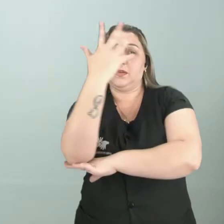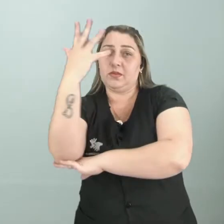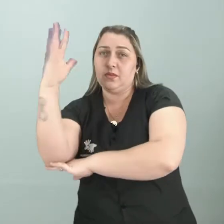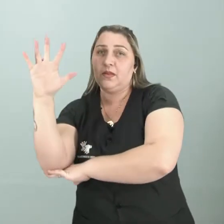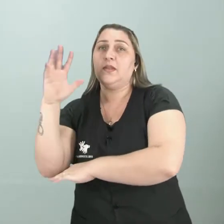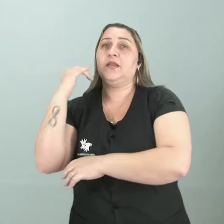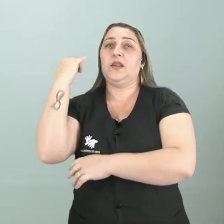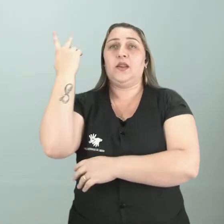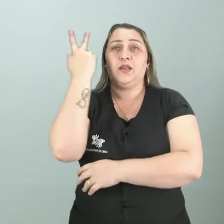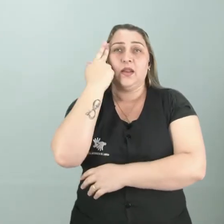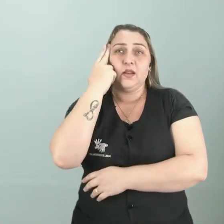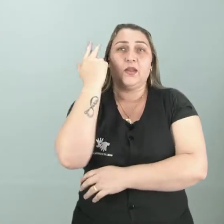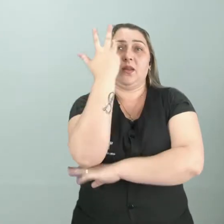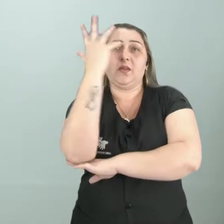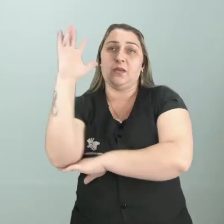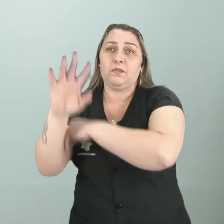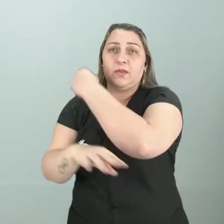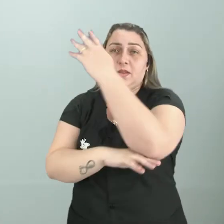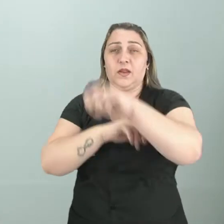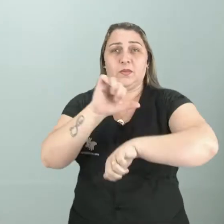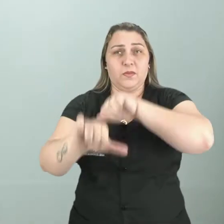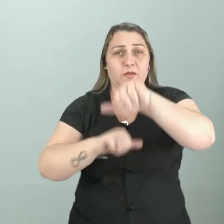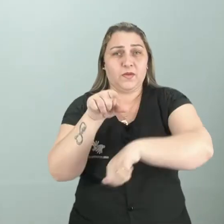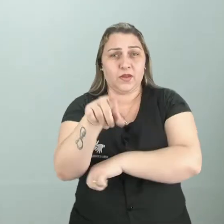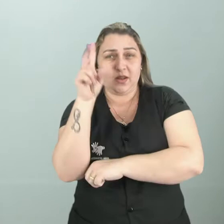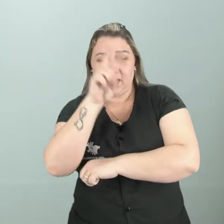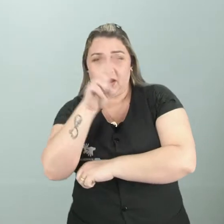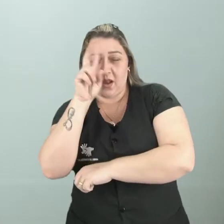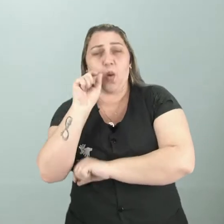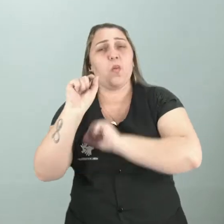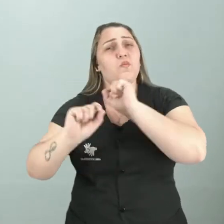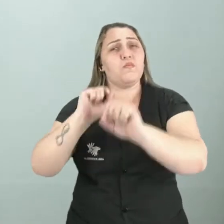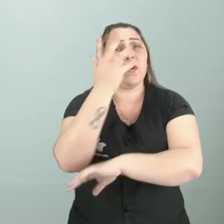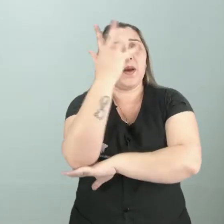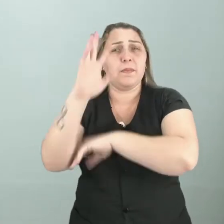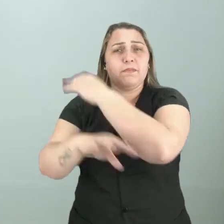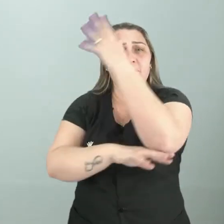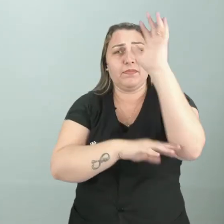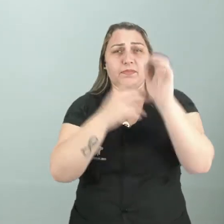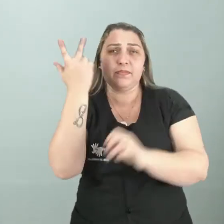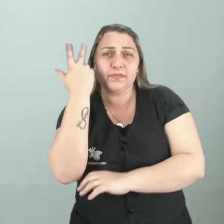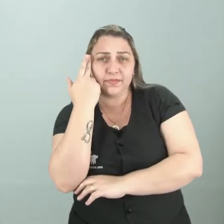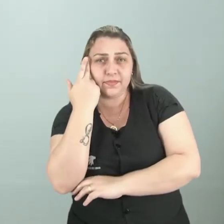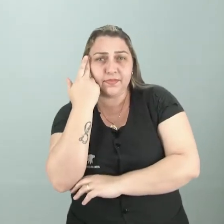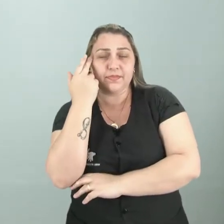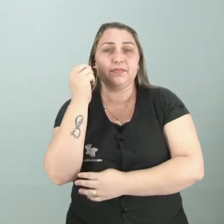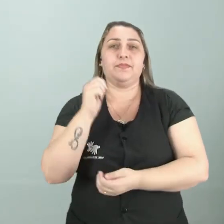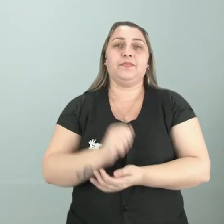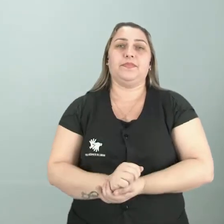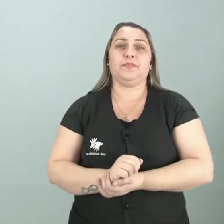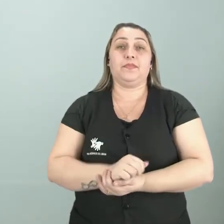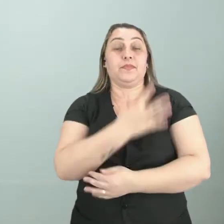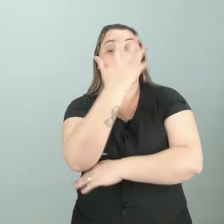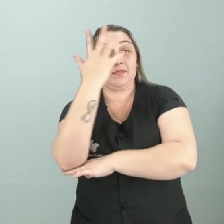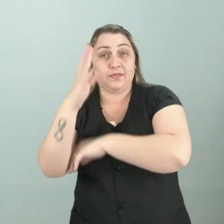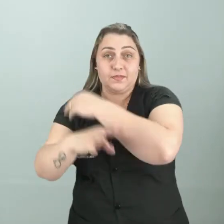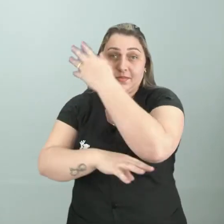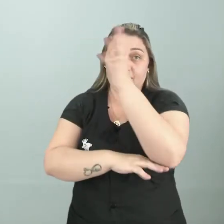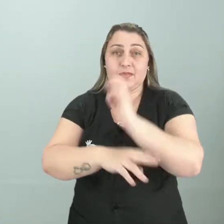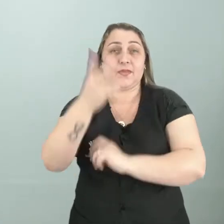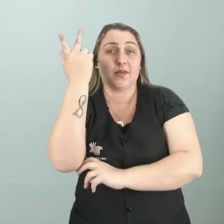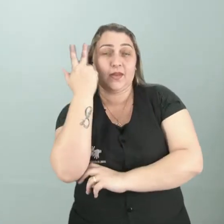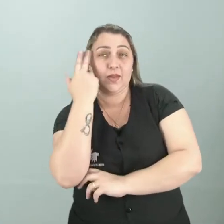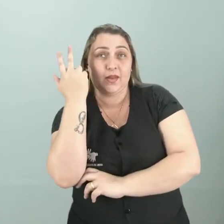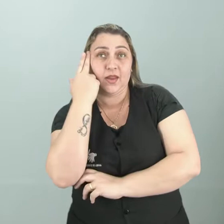natural e paisagem modificada. Você ainda lembra o que é uma paisagem natural? Paisagem natural são